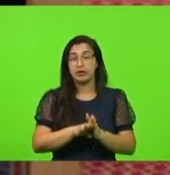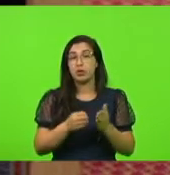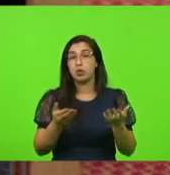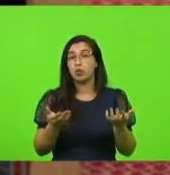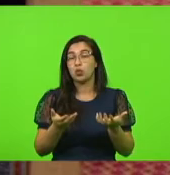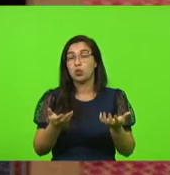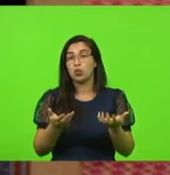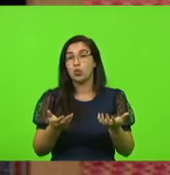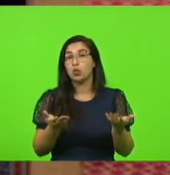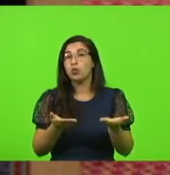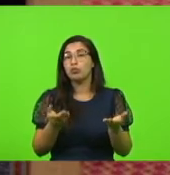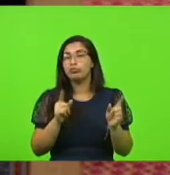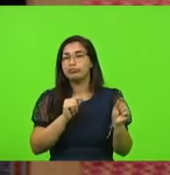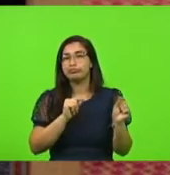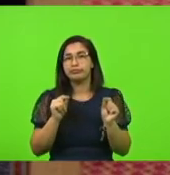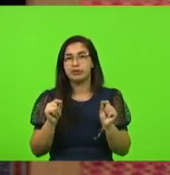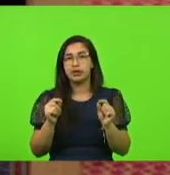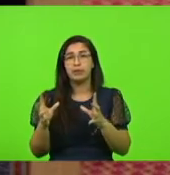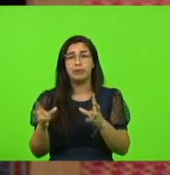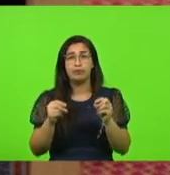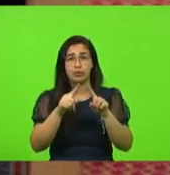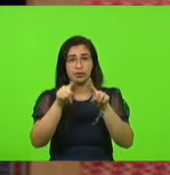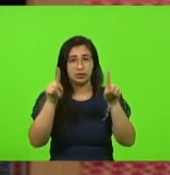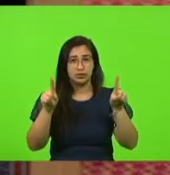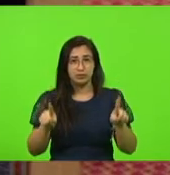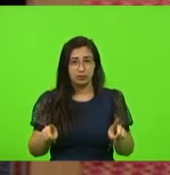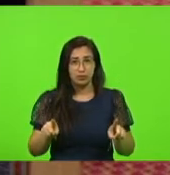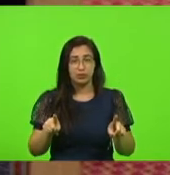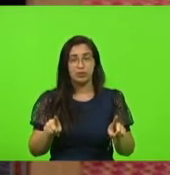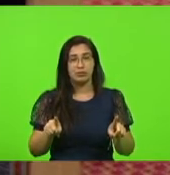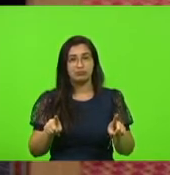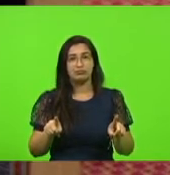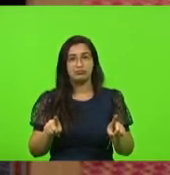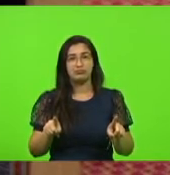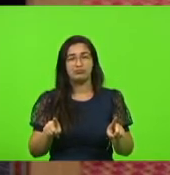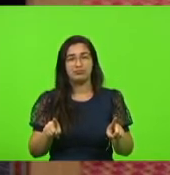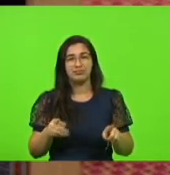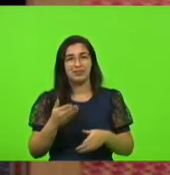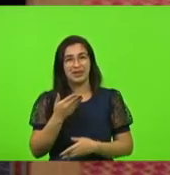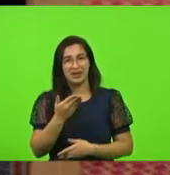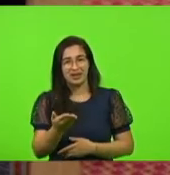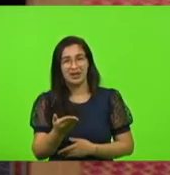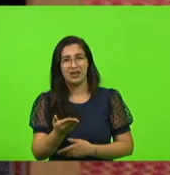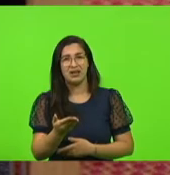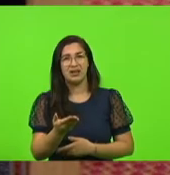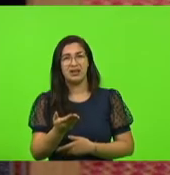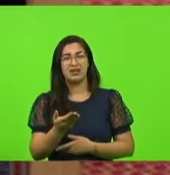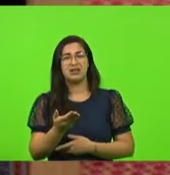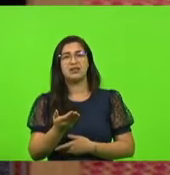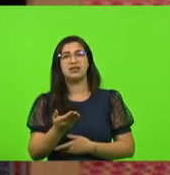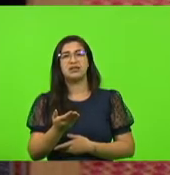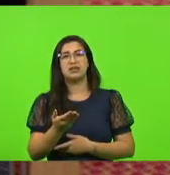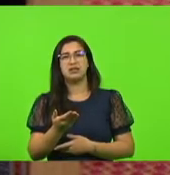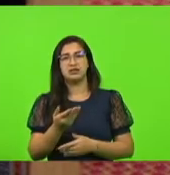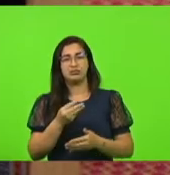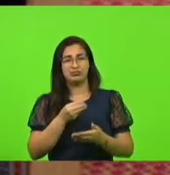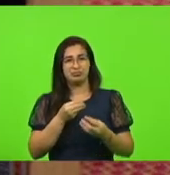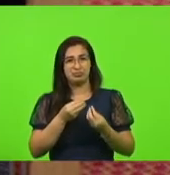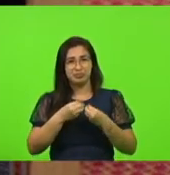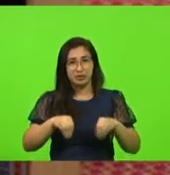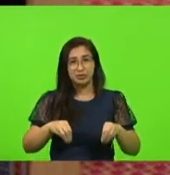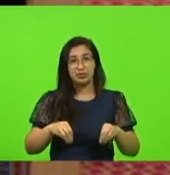muitos dos servidores que estão sendo atingidos e procurando resolver essa questão.